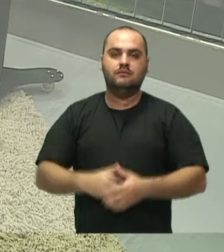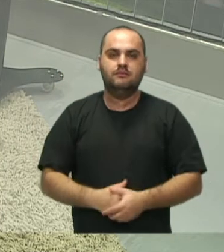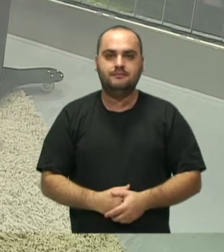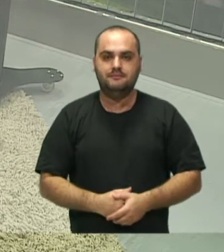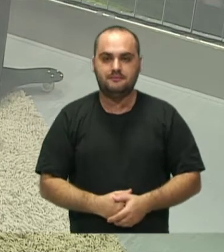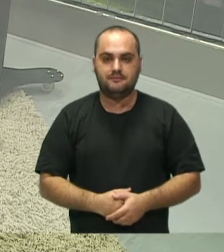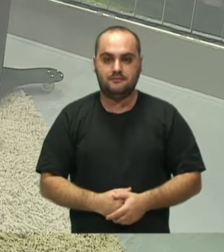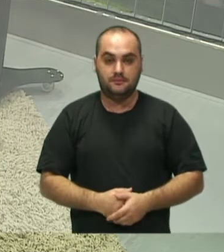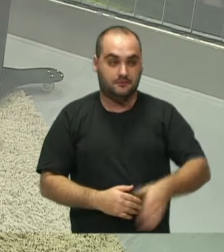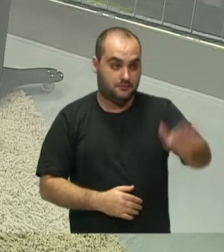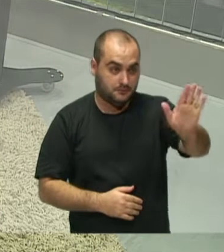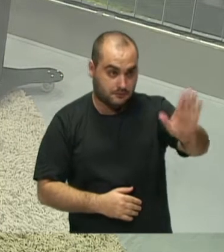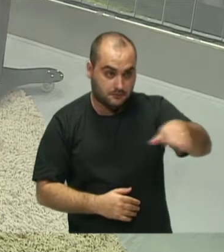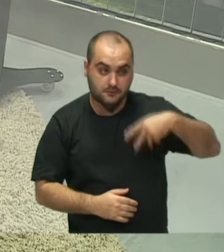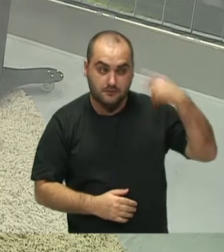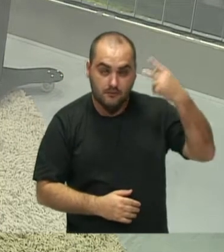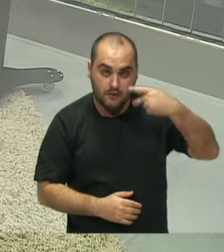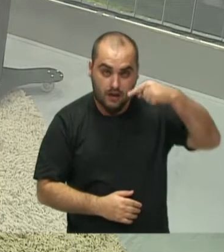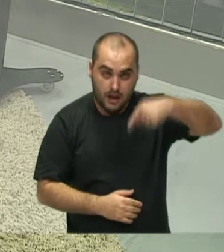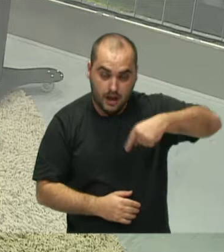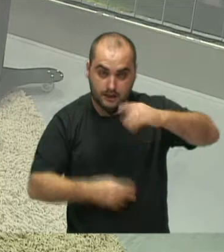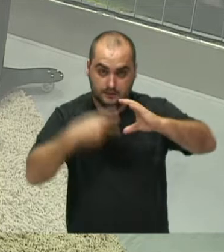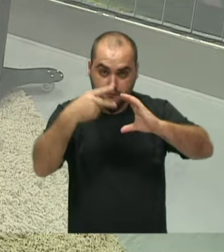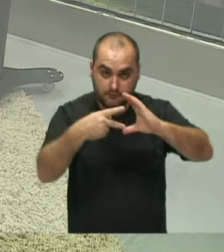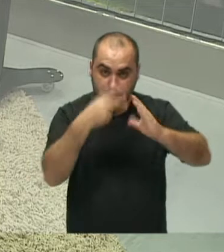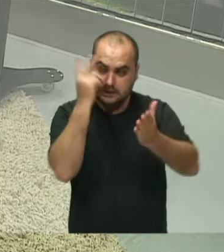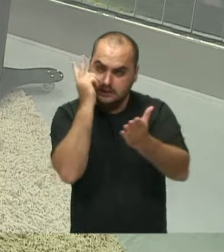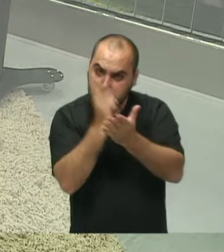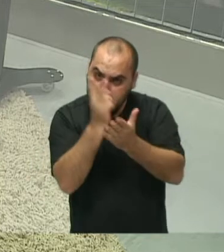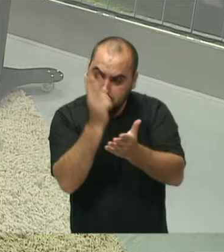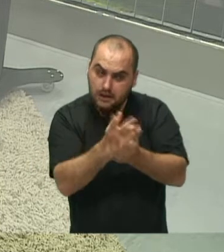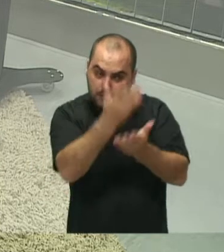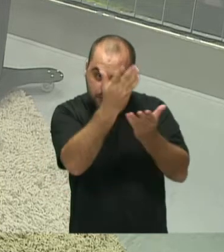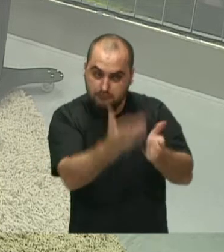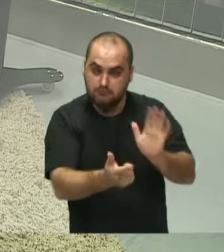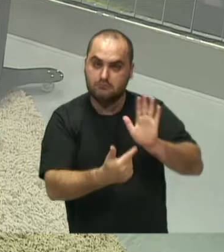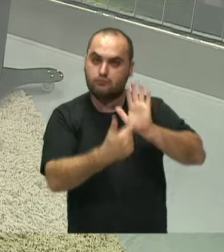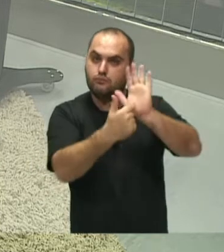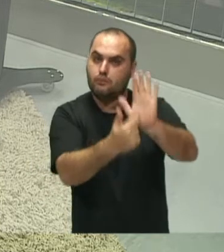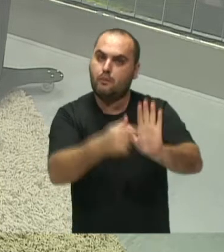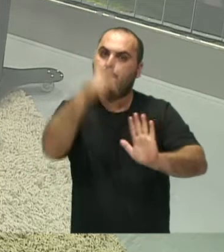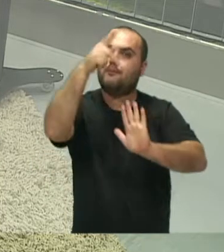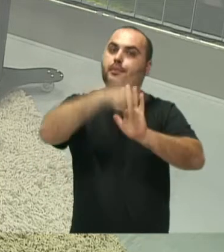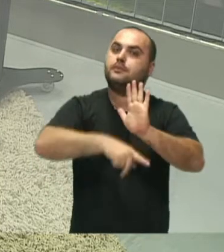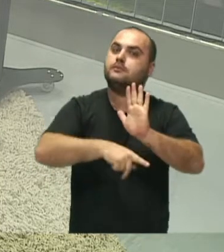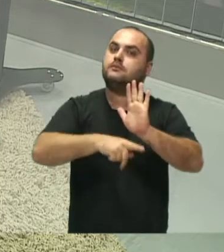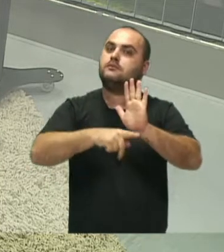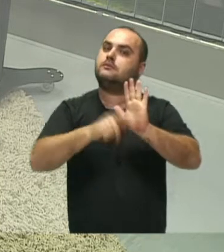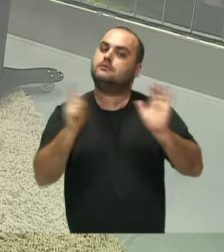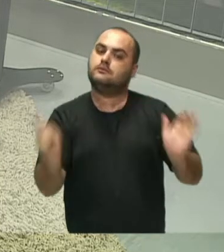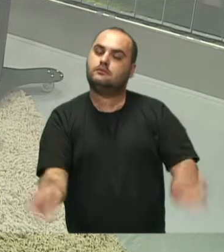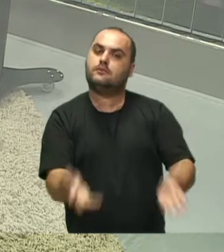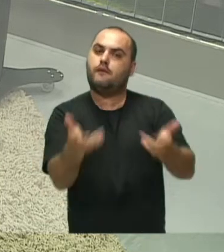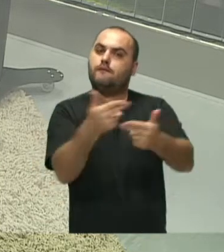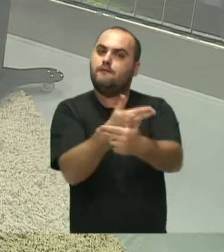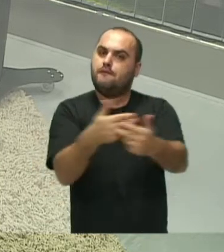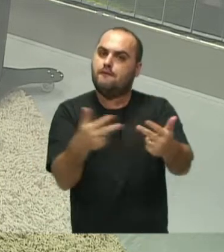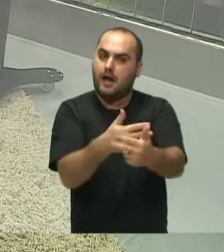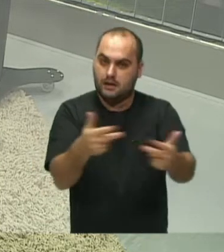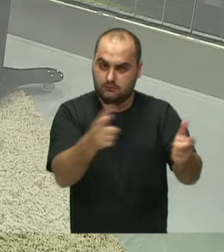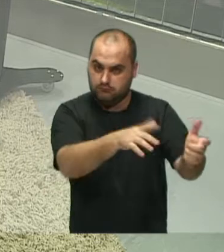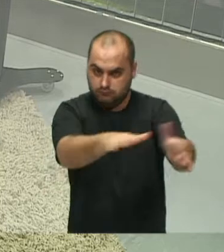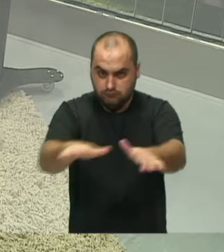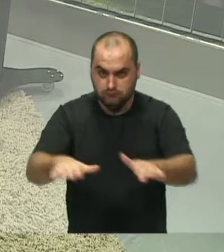adorar aqui na Câmara de Vereadores O senhor sempre apresentou projetos e iniciativas in diverse as